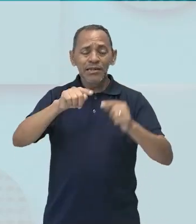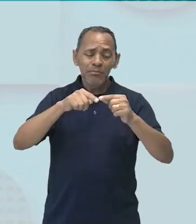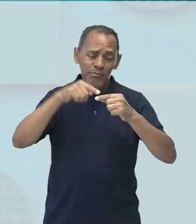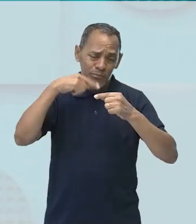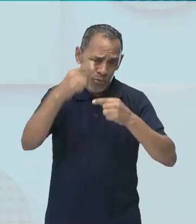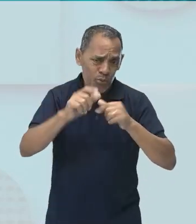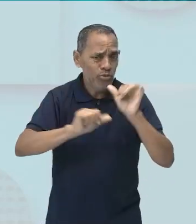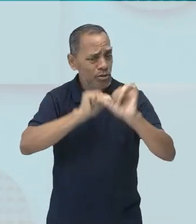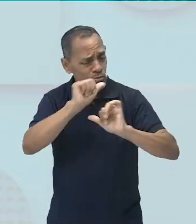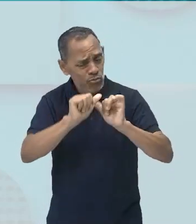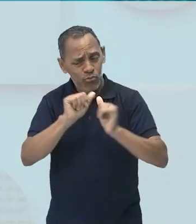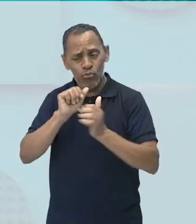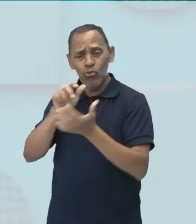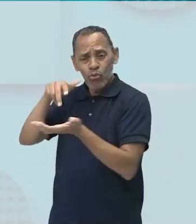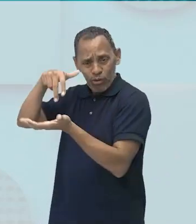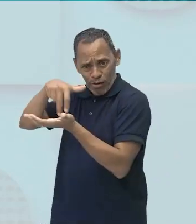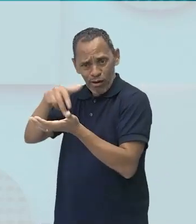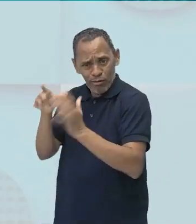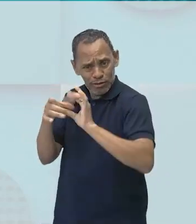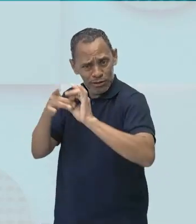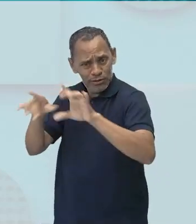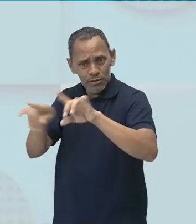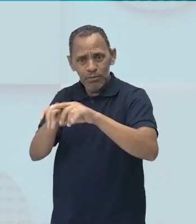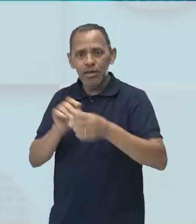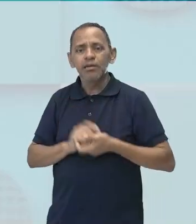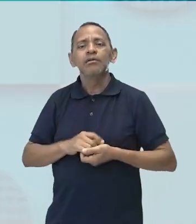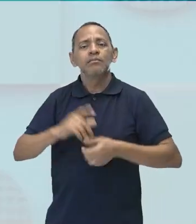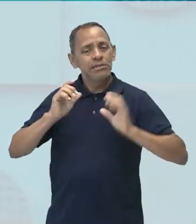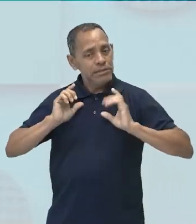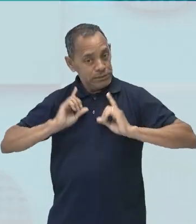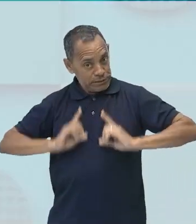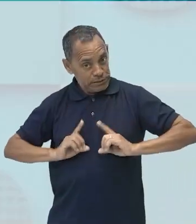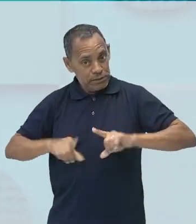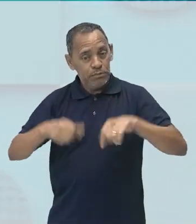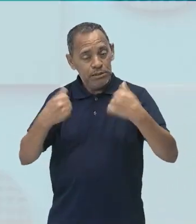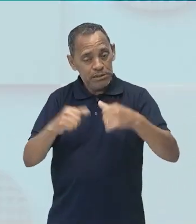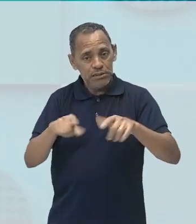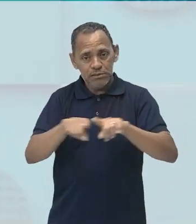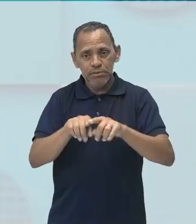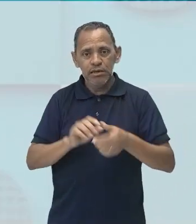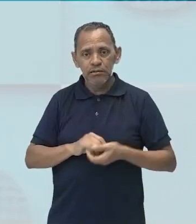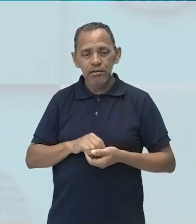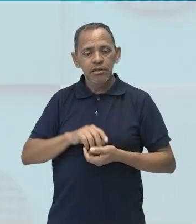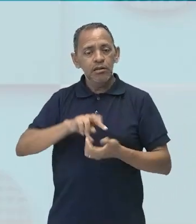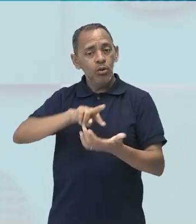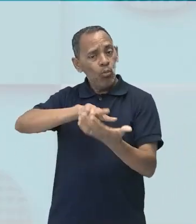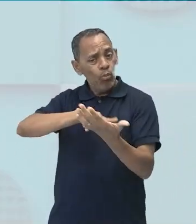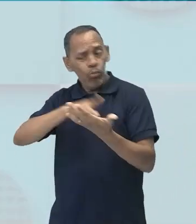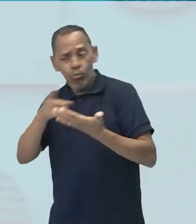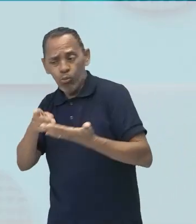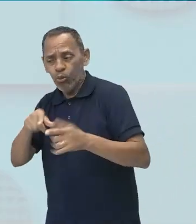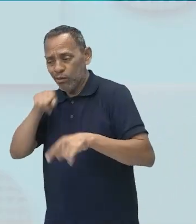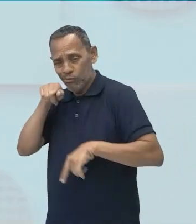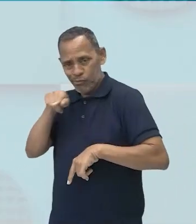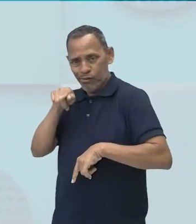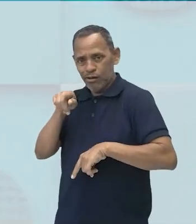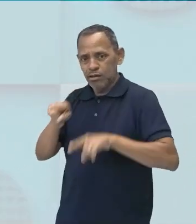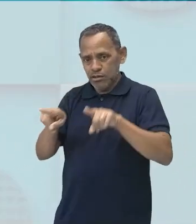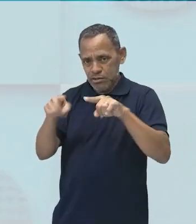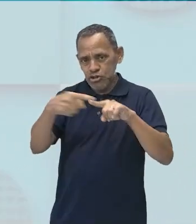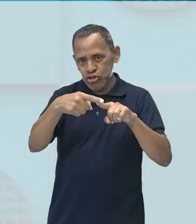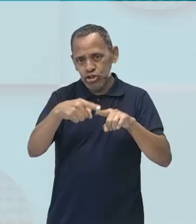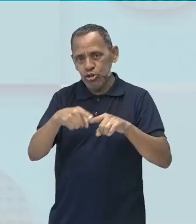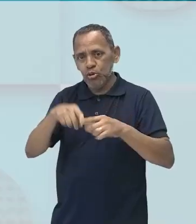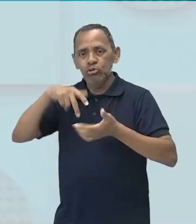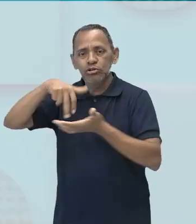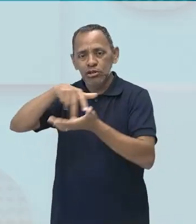ter postura, disciplina, e aí passa para a dança moderna, a dança contemporânea, porque já trabalhou o